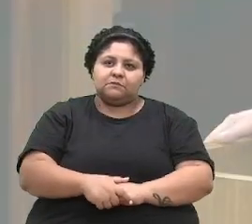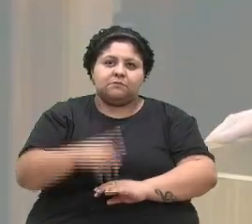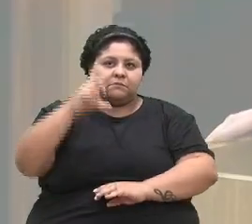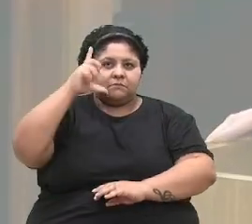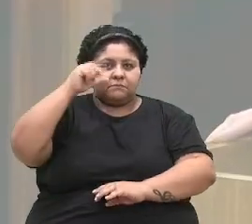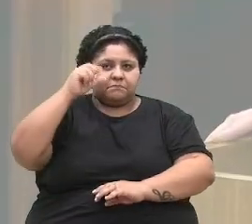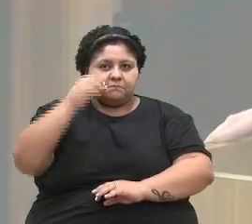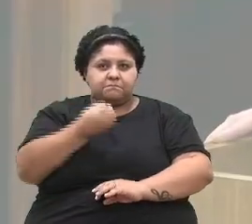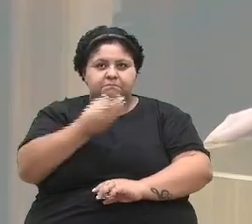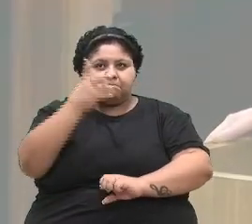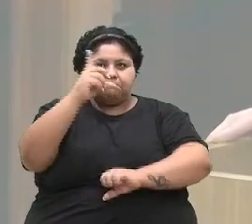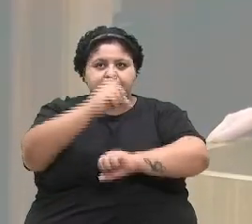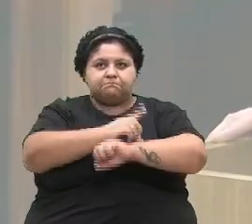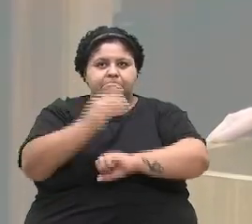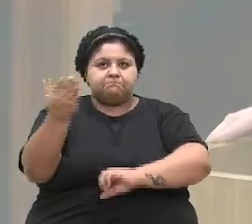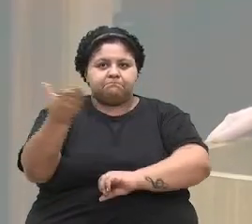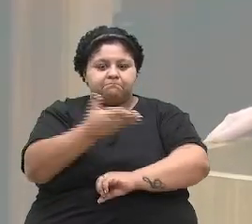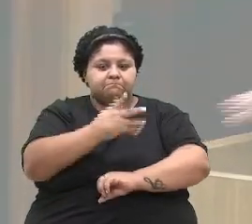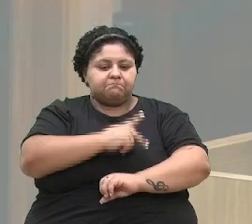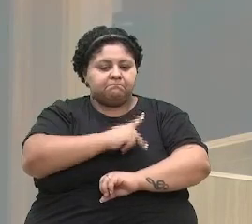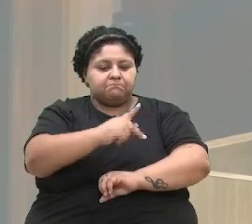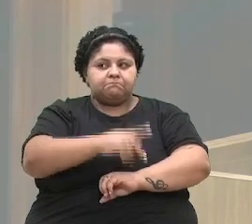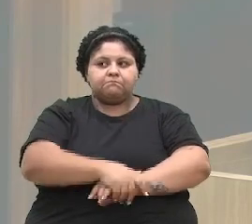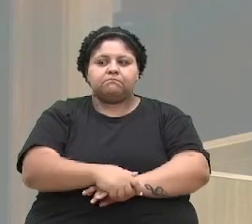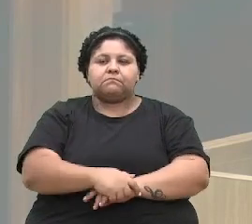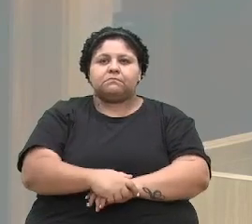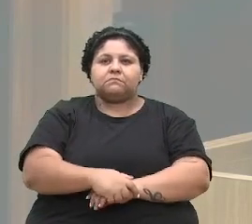Bom dia, colegas, presidente.